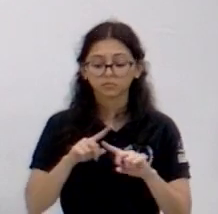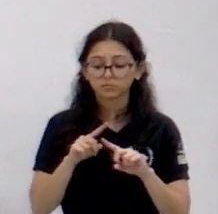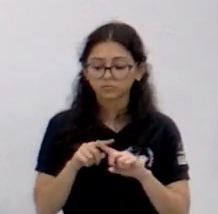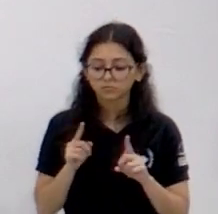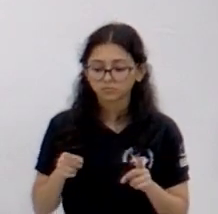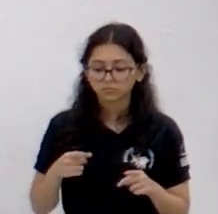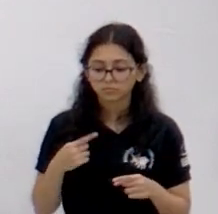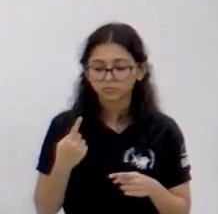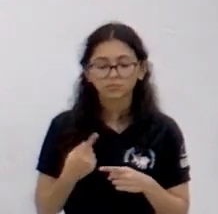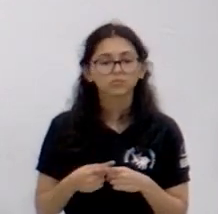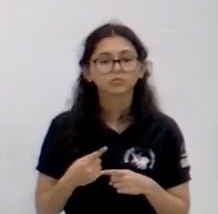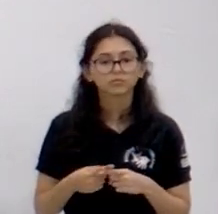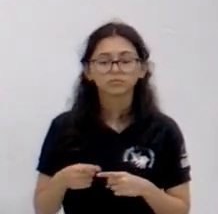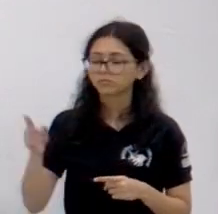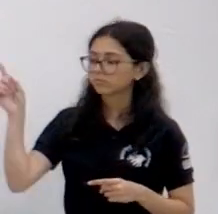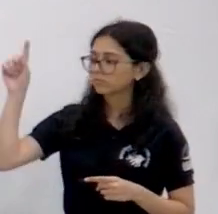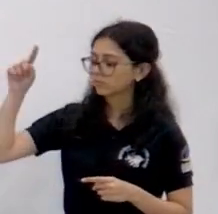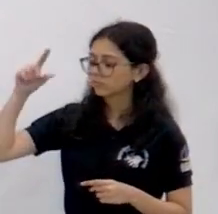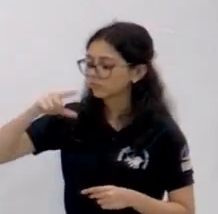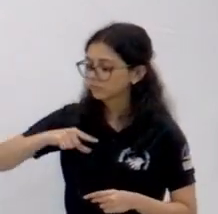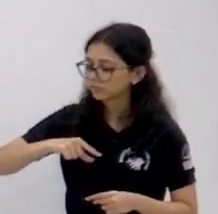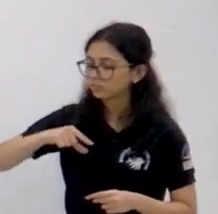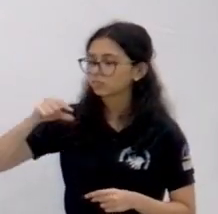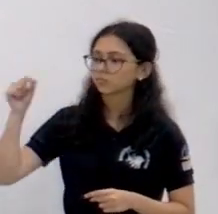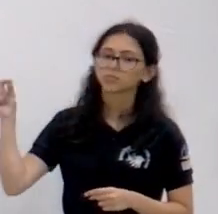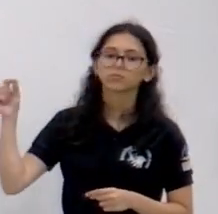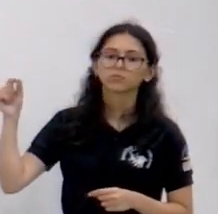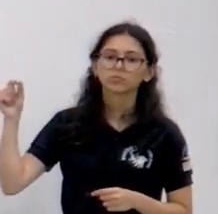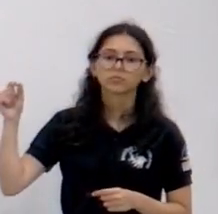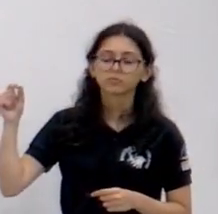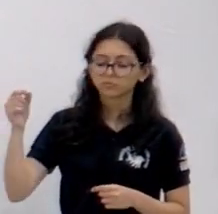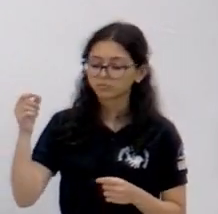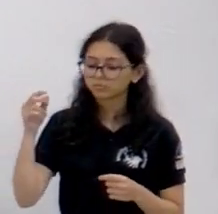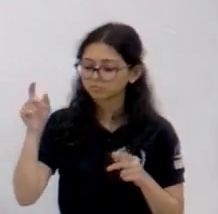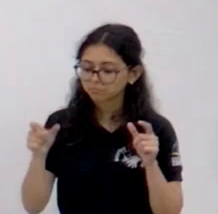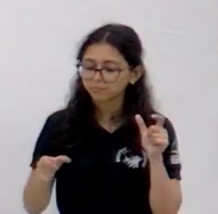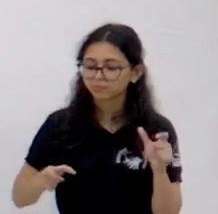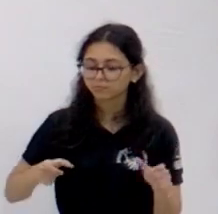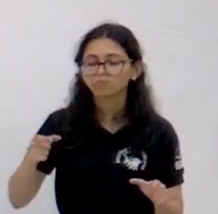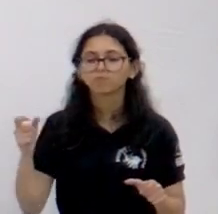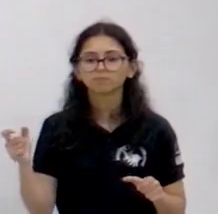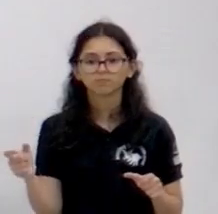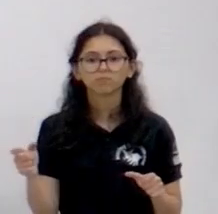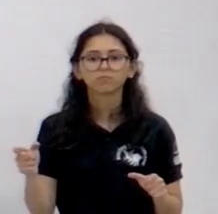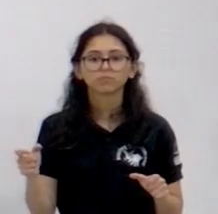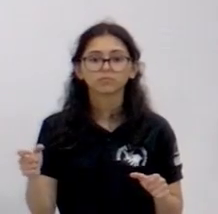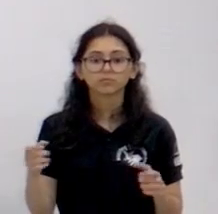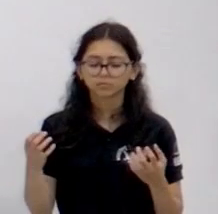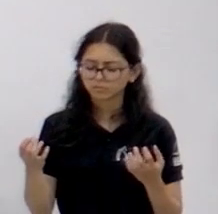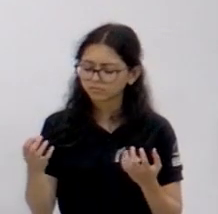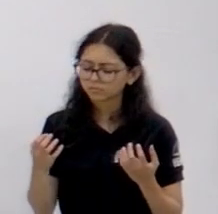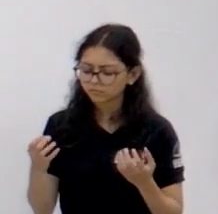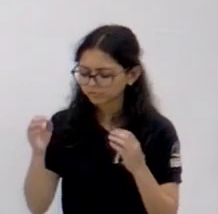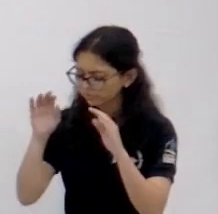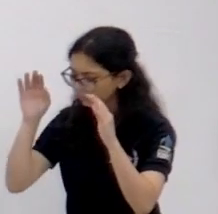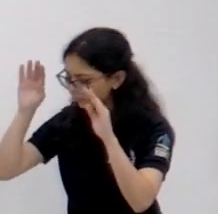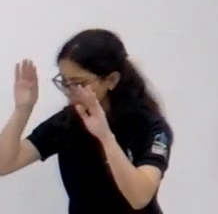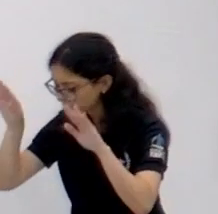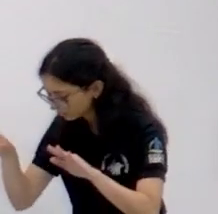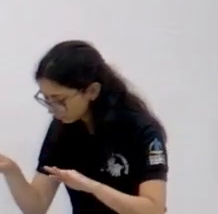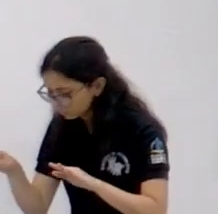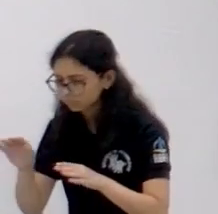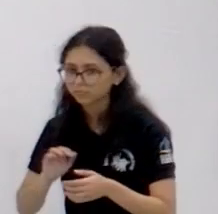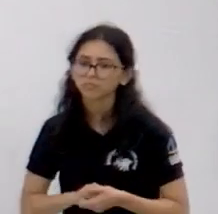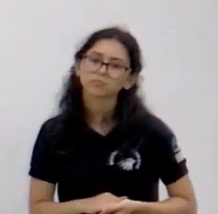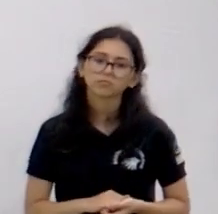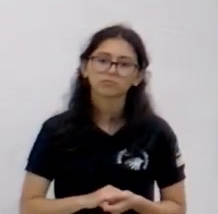a maneira pela qual Deus intenciona usá-lo. É aquilo que Deus vê, e que só Deus